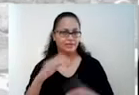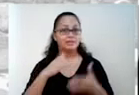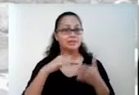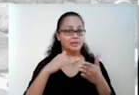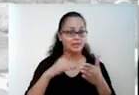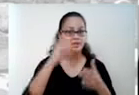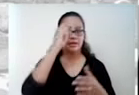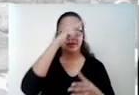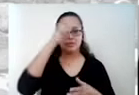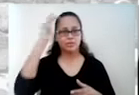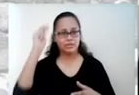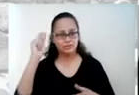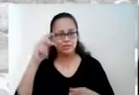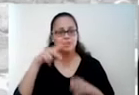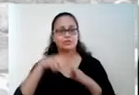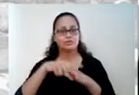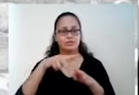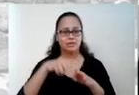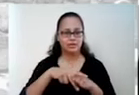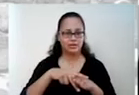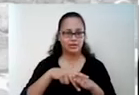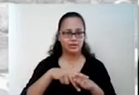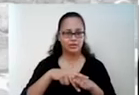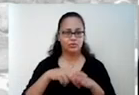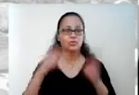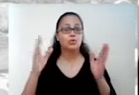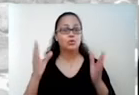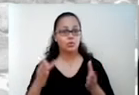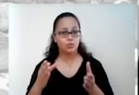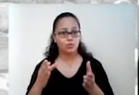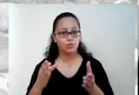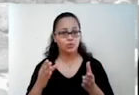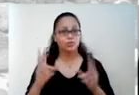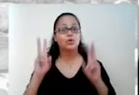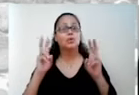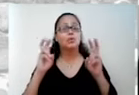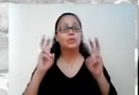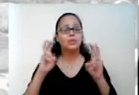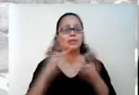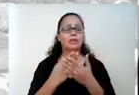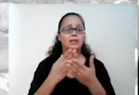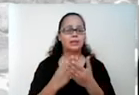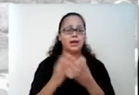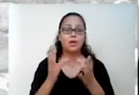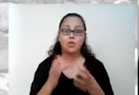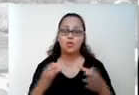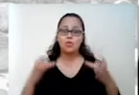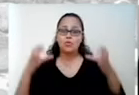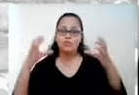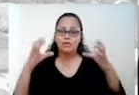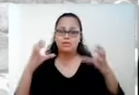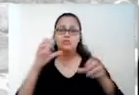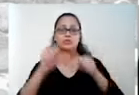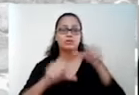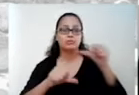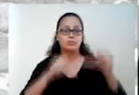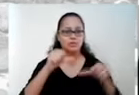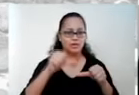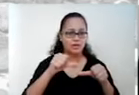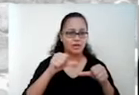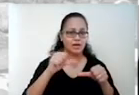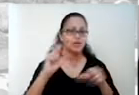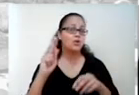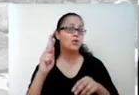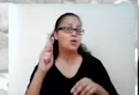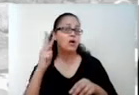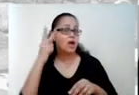aula que eu vou apresentar são Os Vasos que Mudaram a História. Mas que tipo de vaso que é esse? Não são esses vasos dentro dos quais